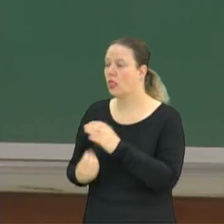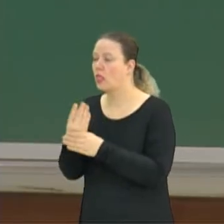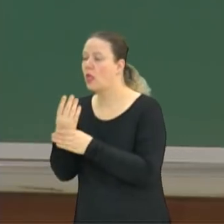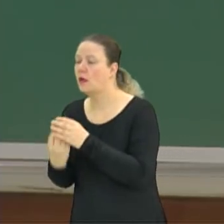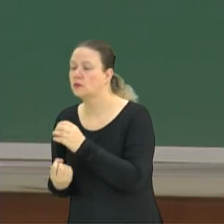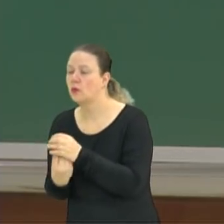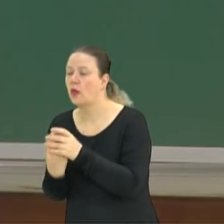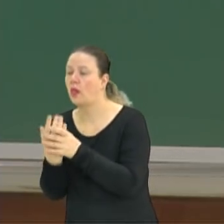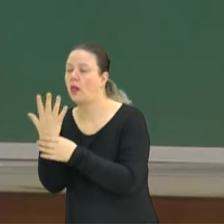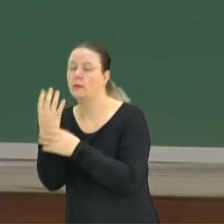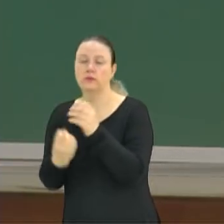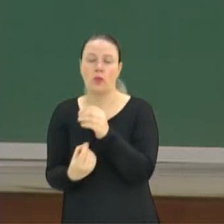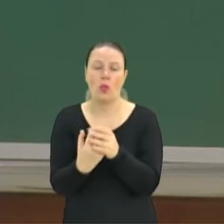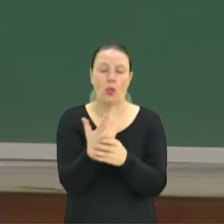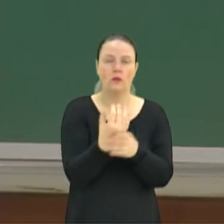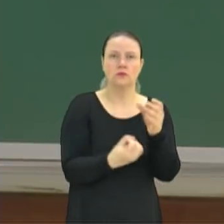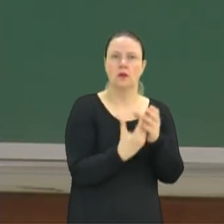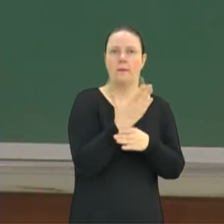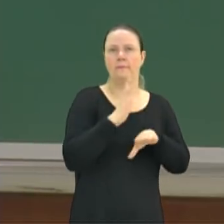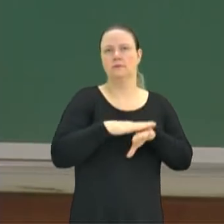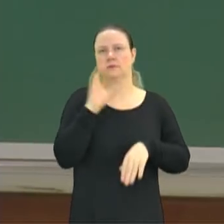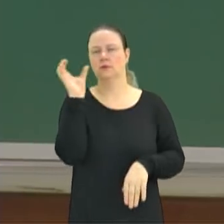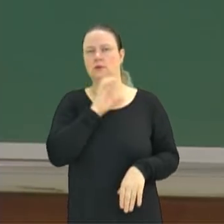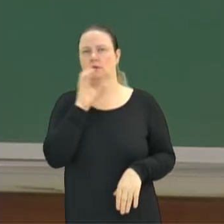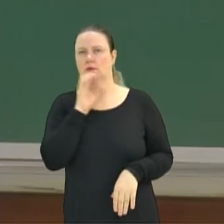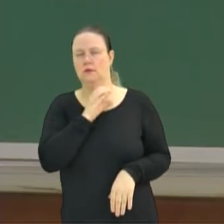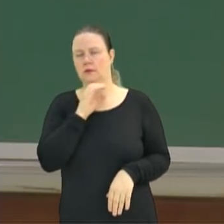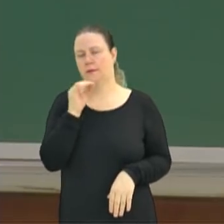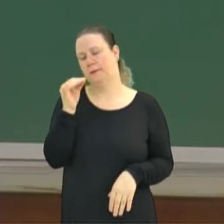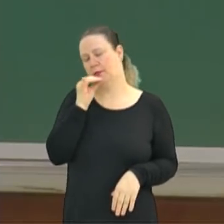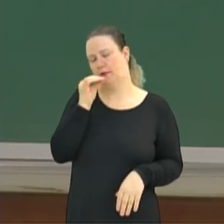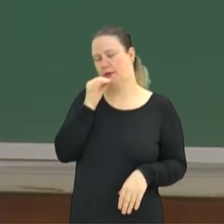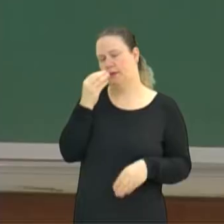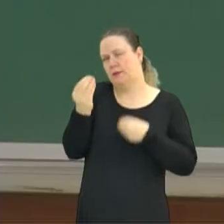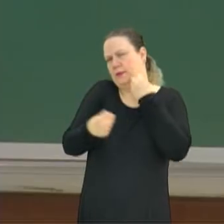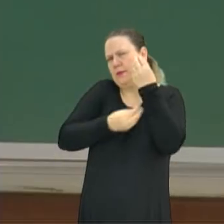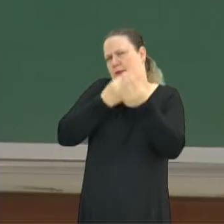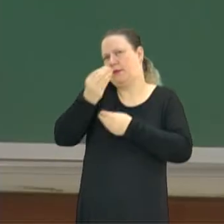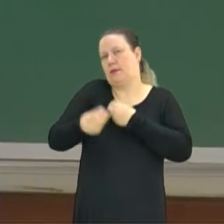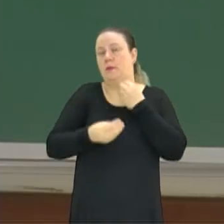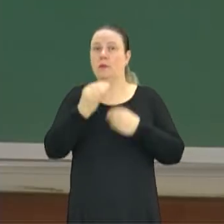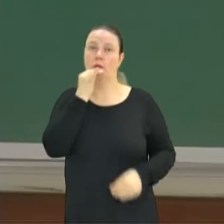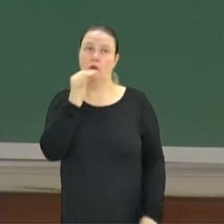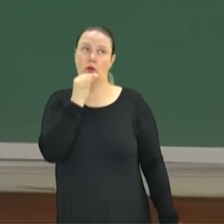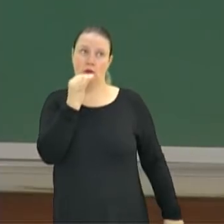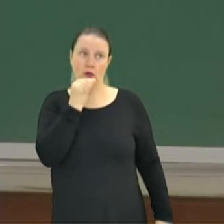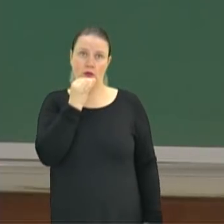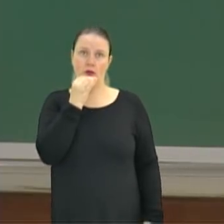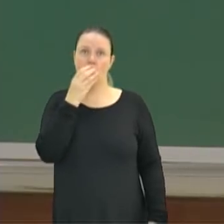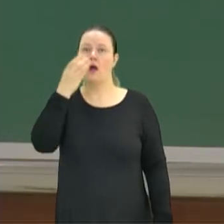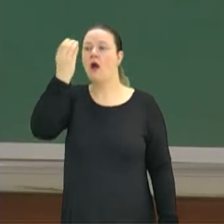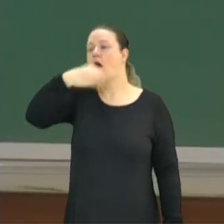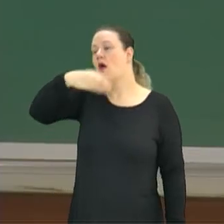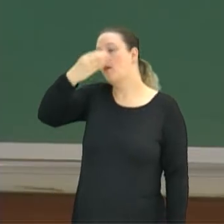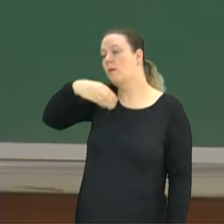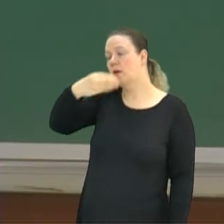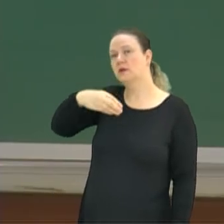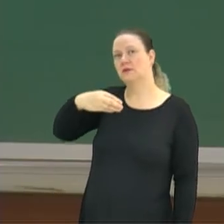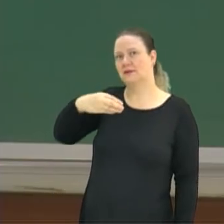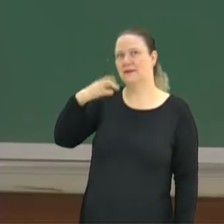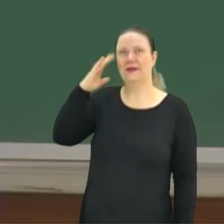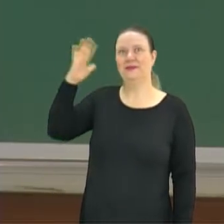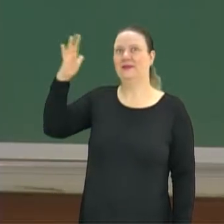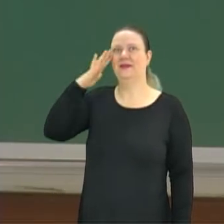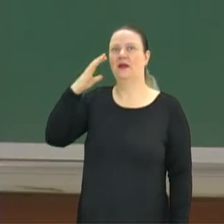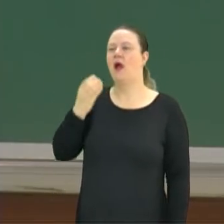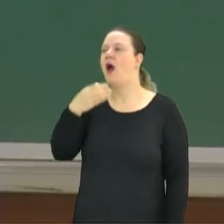regenerando a população dele. É como, né, vamos fazer uma analogia bem boba aqui, mas para você entender, como se eu tivesse aqui uma maçã e cada mordida que eu desse na